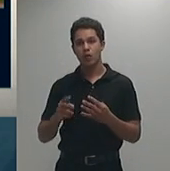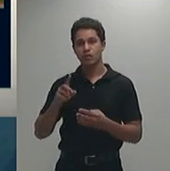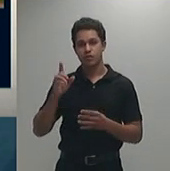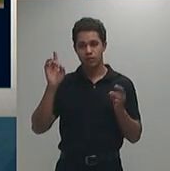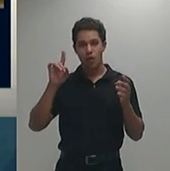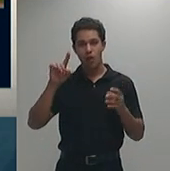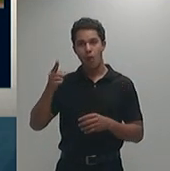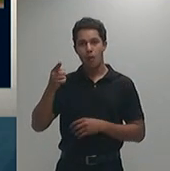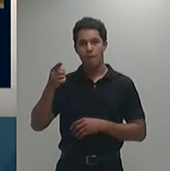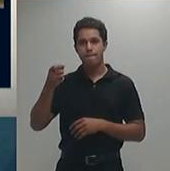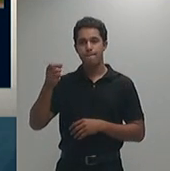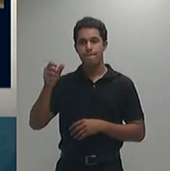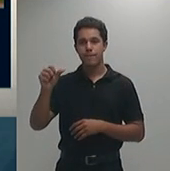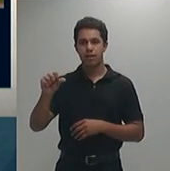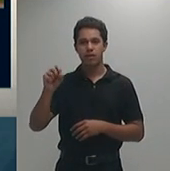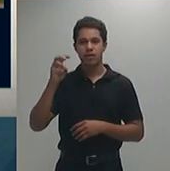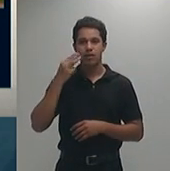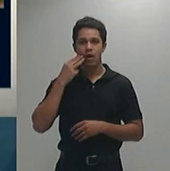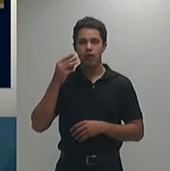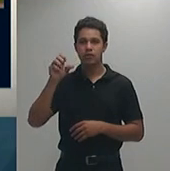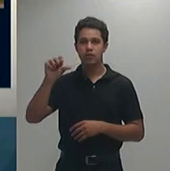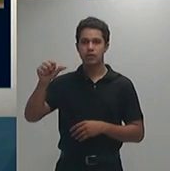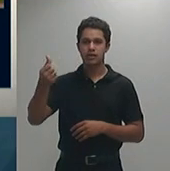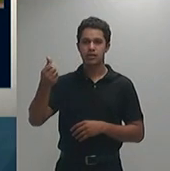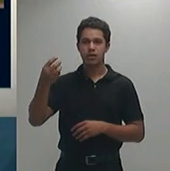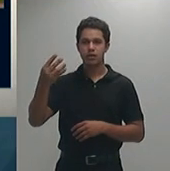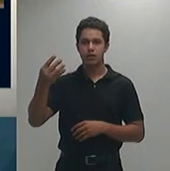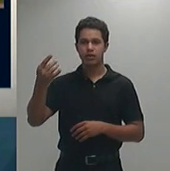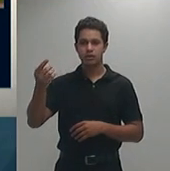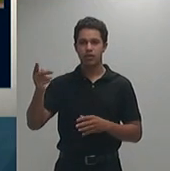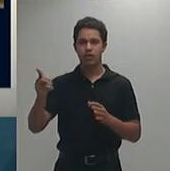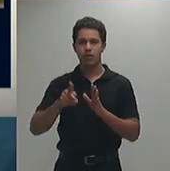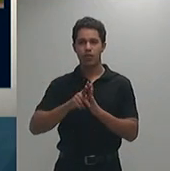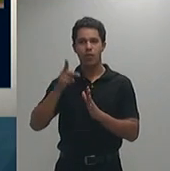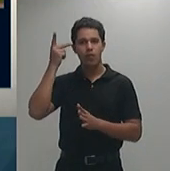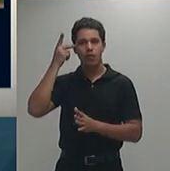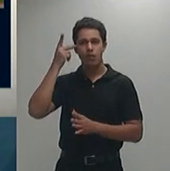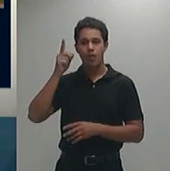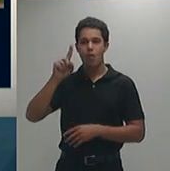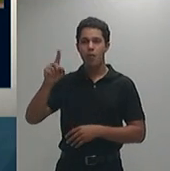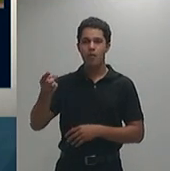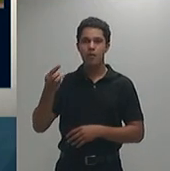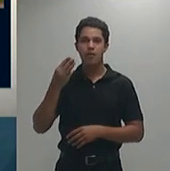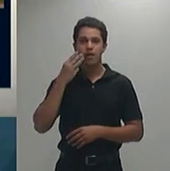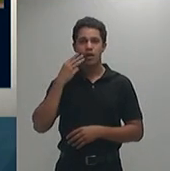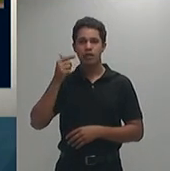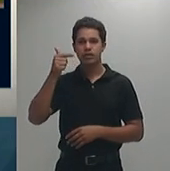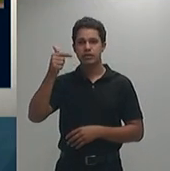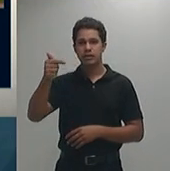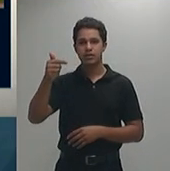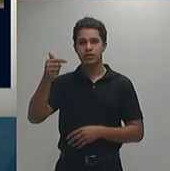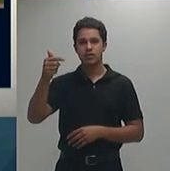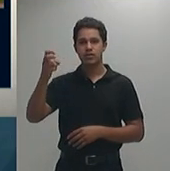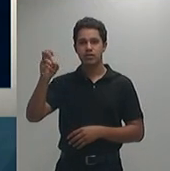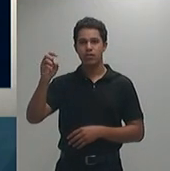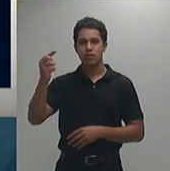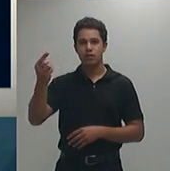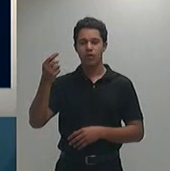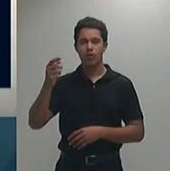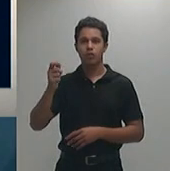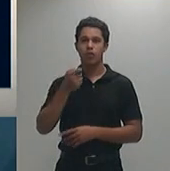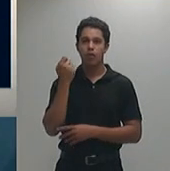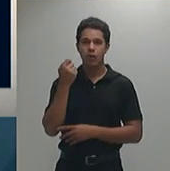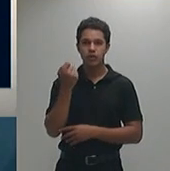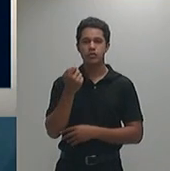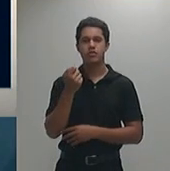846 1123 de São Paulo 1 milhão 842 1751 do Rio Grande do Sul de